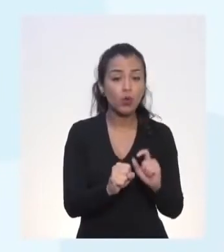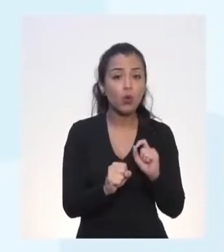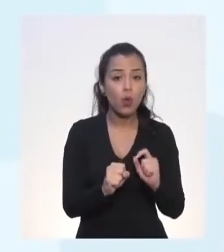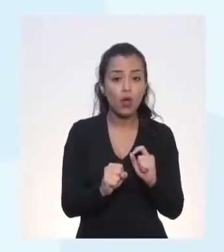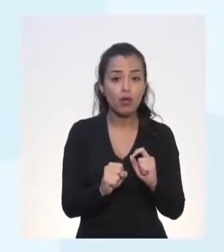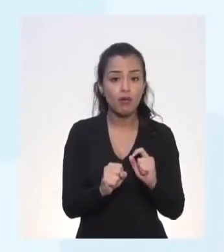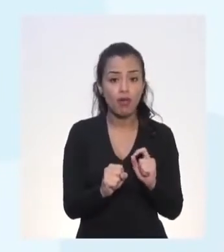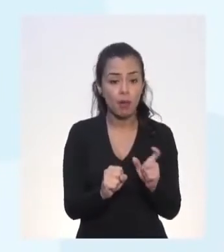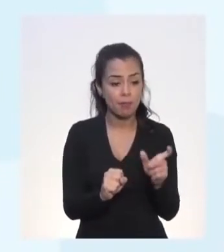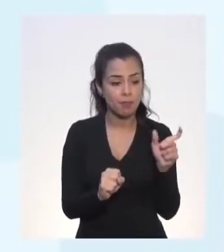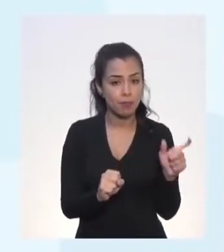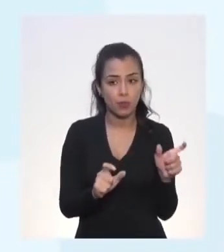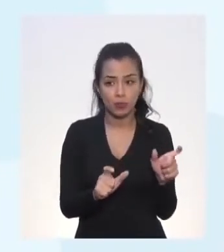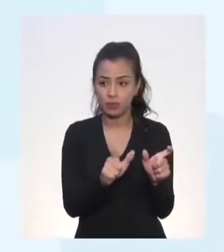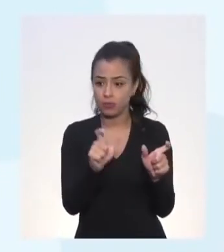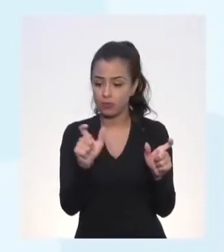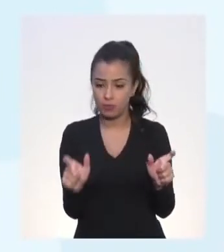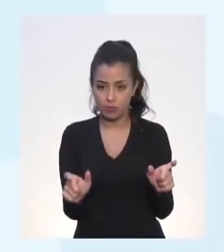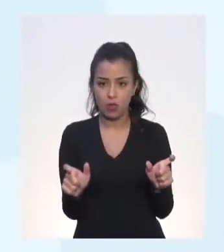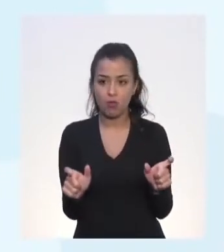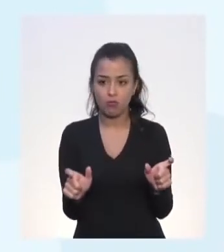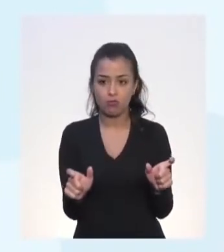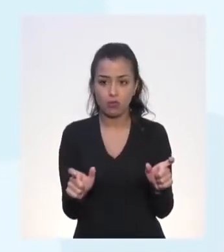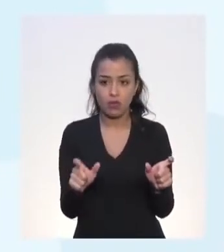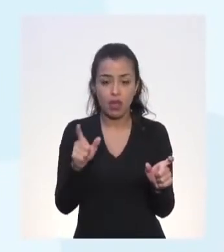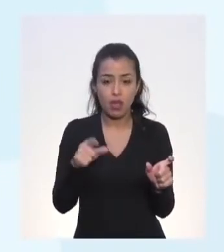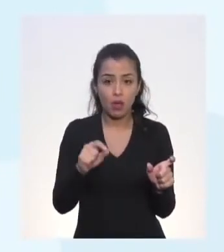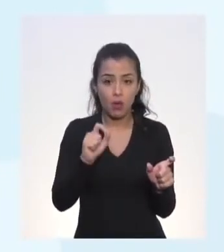Sim. Então, quem que a gente tem aqui? Ó? Temos